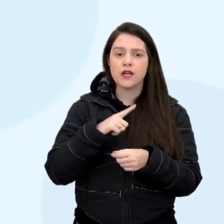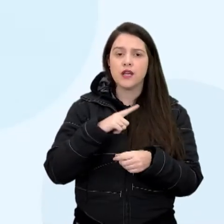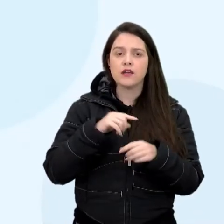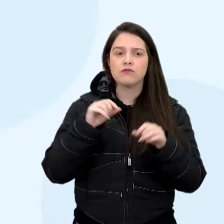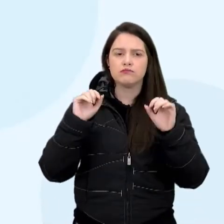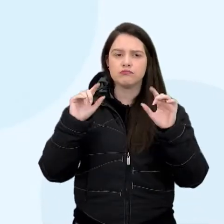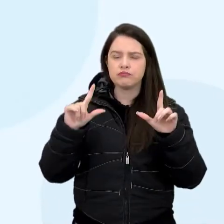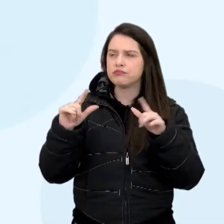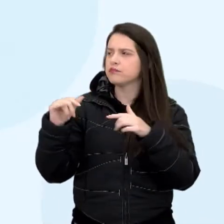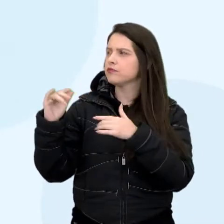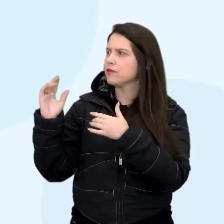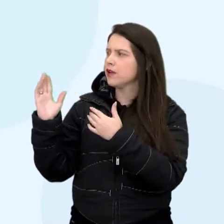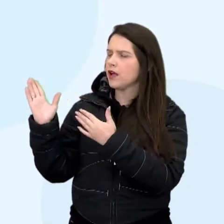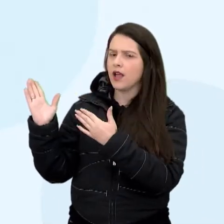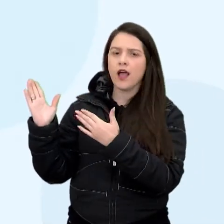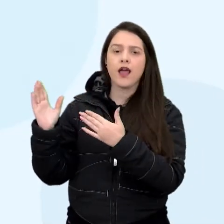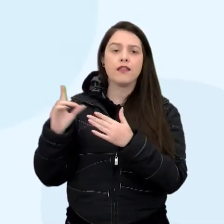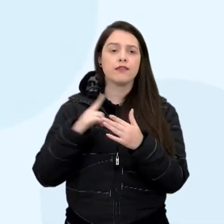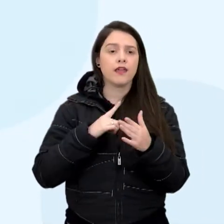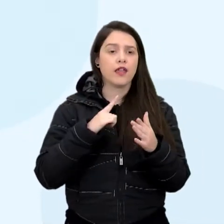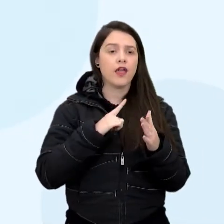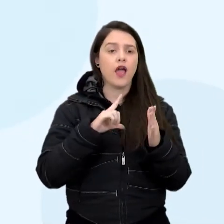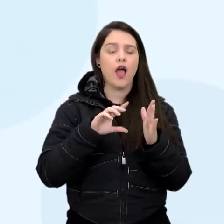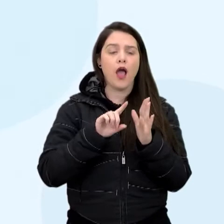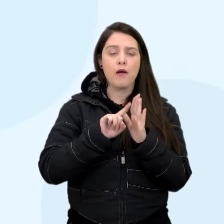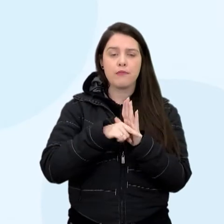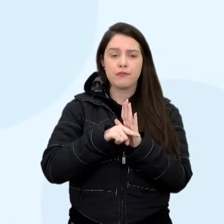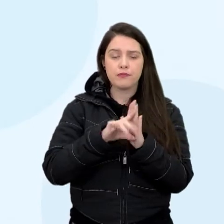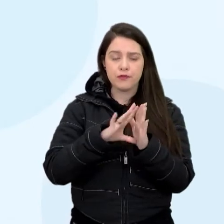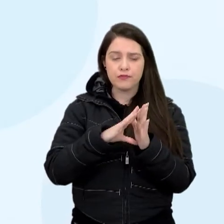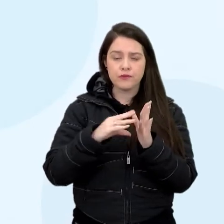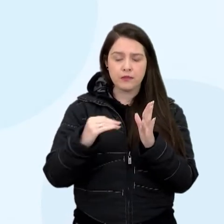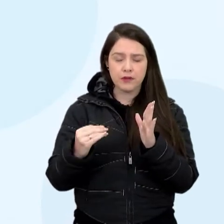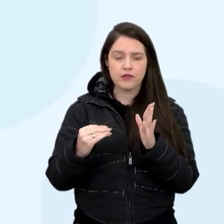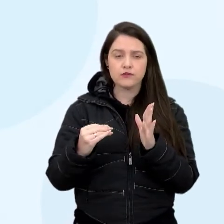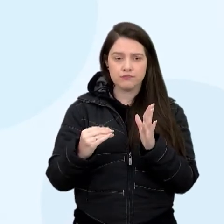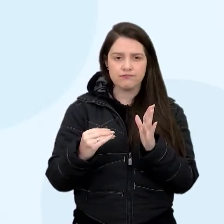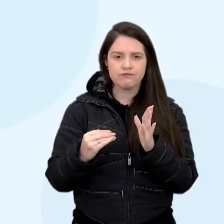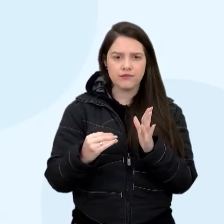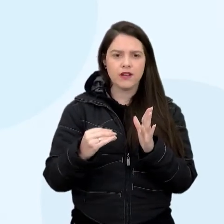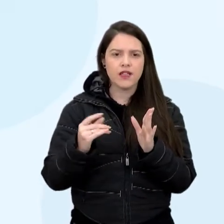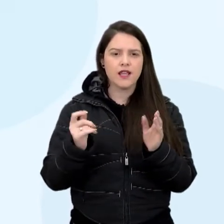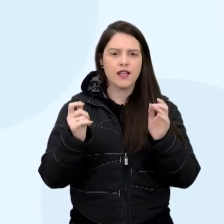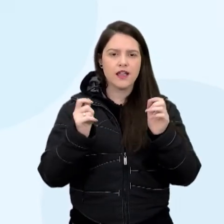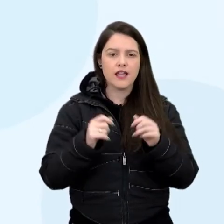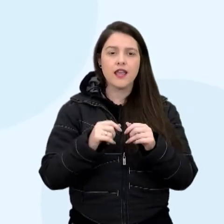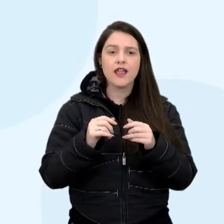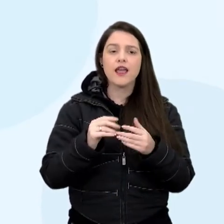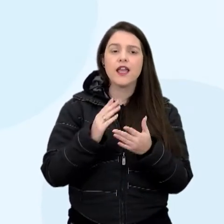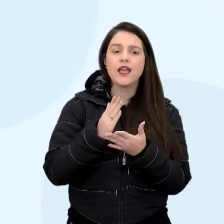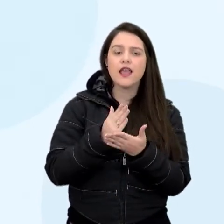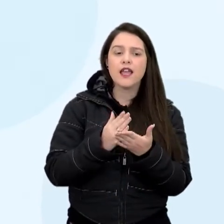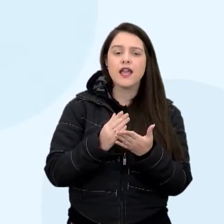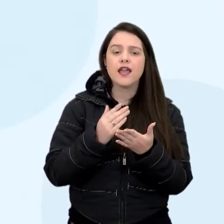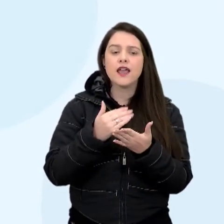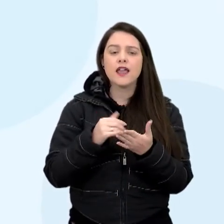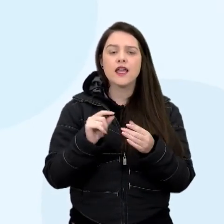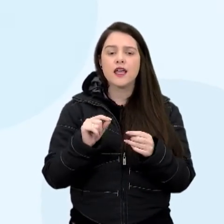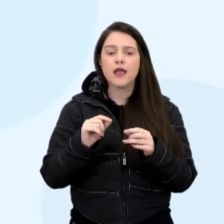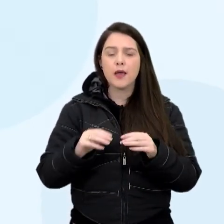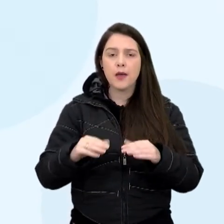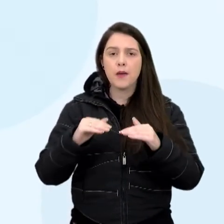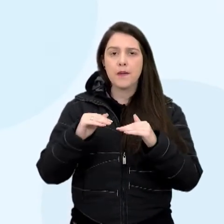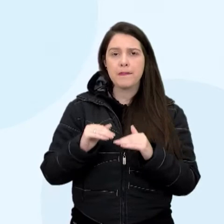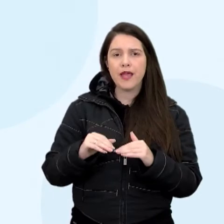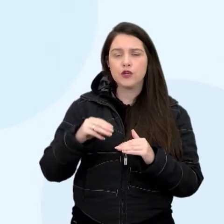e o nosso aprofundamento curricular é o hashtag Quem Divide Multiplica. Daqui a pouco a gente vai mudar, tá? Encerrou o segundo, estamos aí no